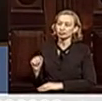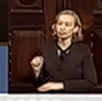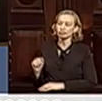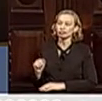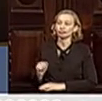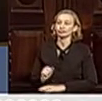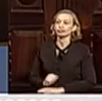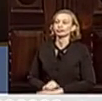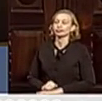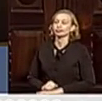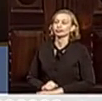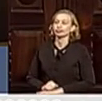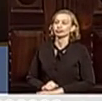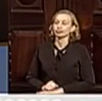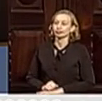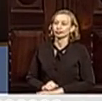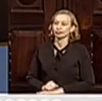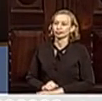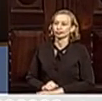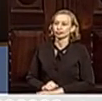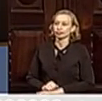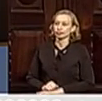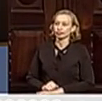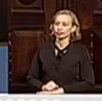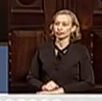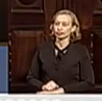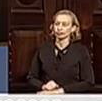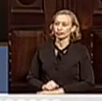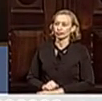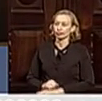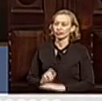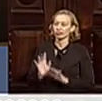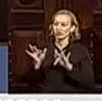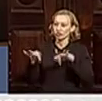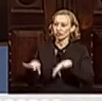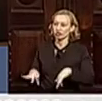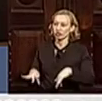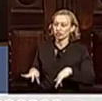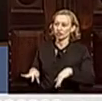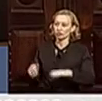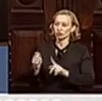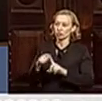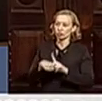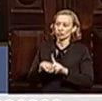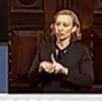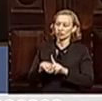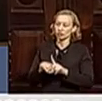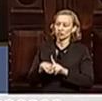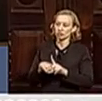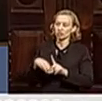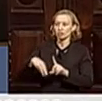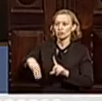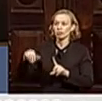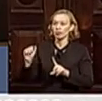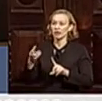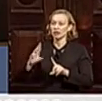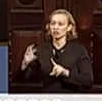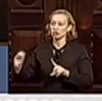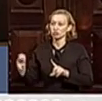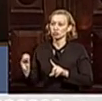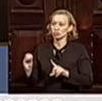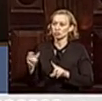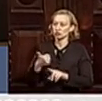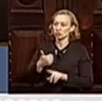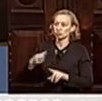dos vencedores do concurso para a solenidade de encerramento do mesmo, portanto, março de 2018, ocasião